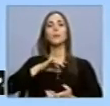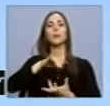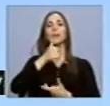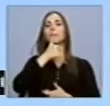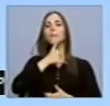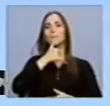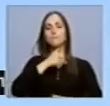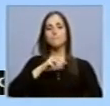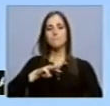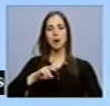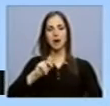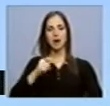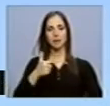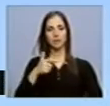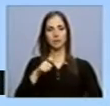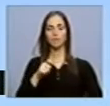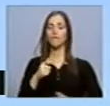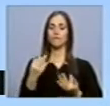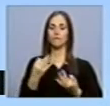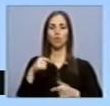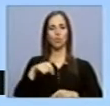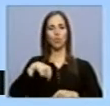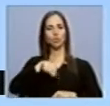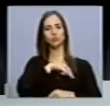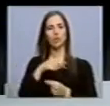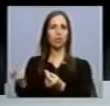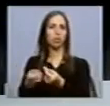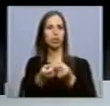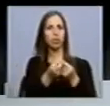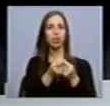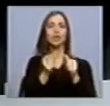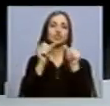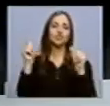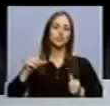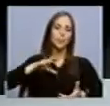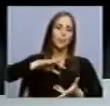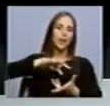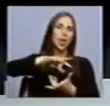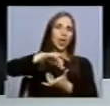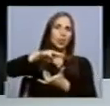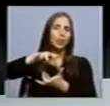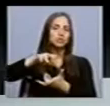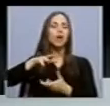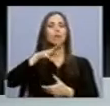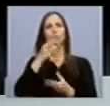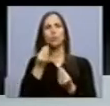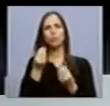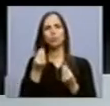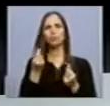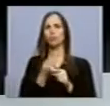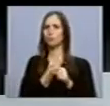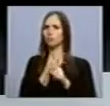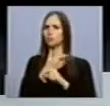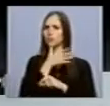hoje, nesta edição, vamos andar aqui pelas redondezas, não vamos sair do Sistema Solar, mas temos muito para contar. Em particular sobre